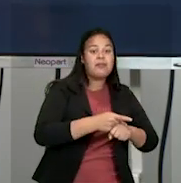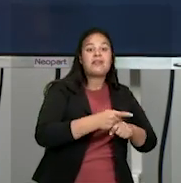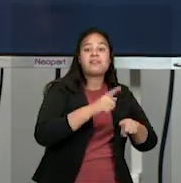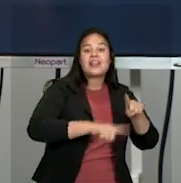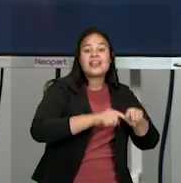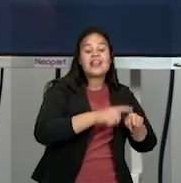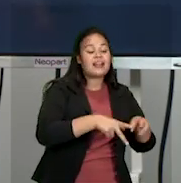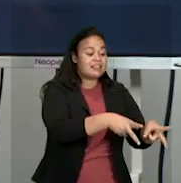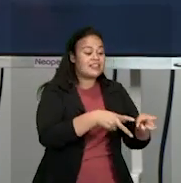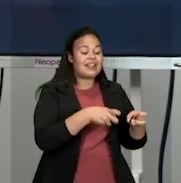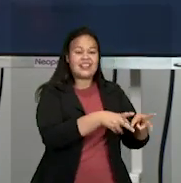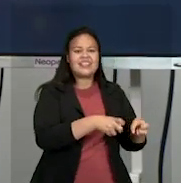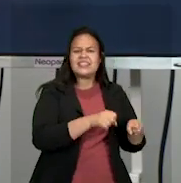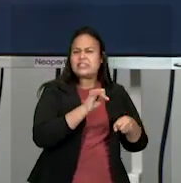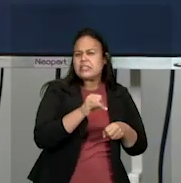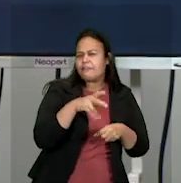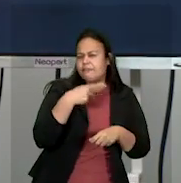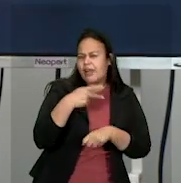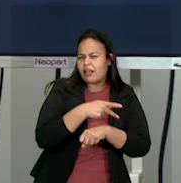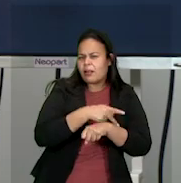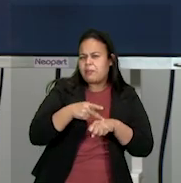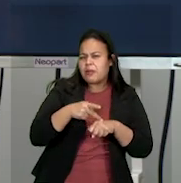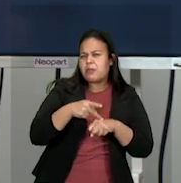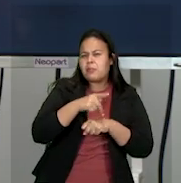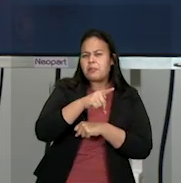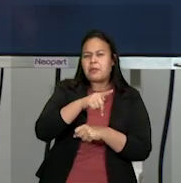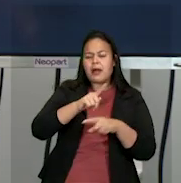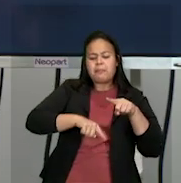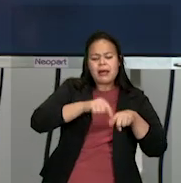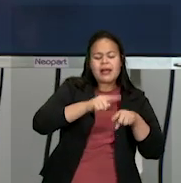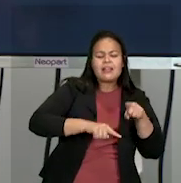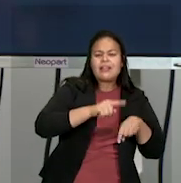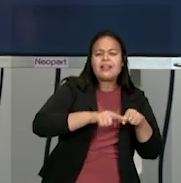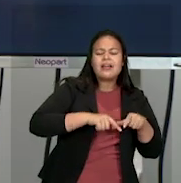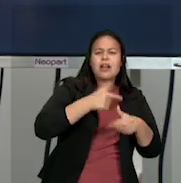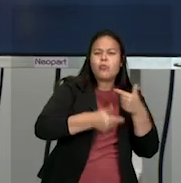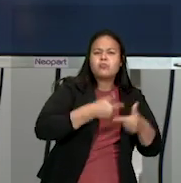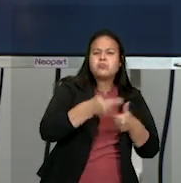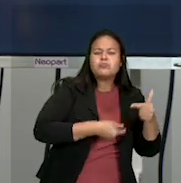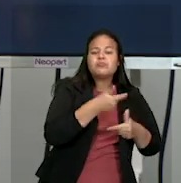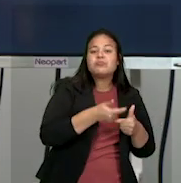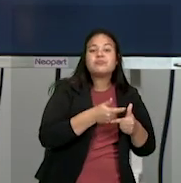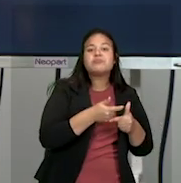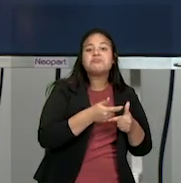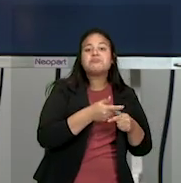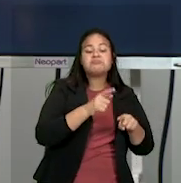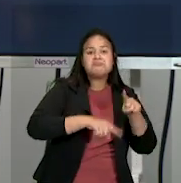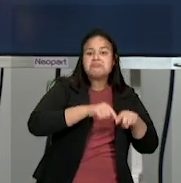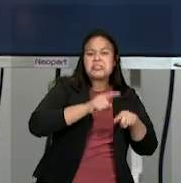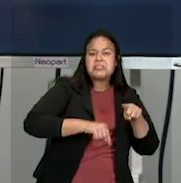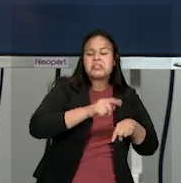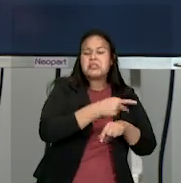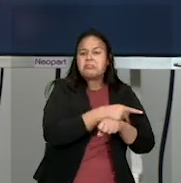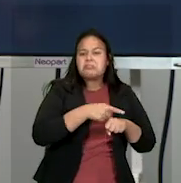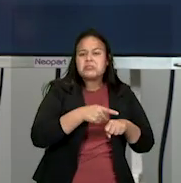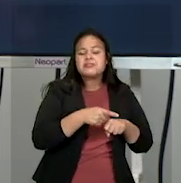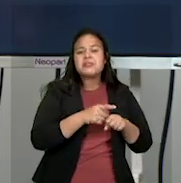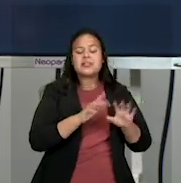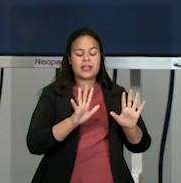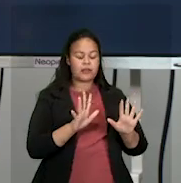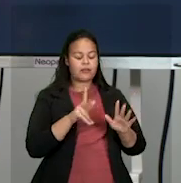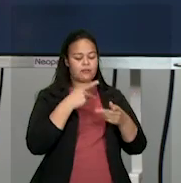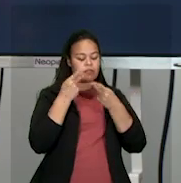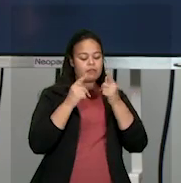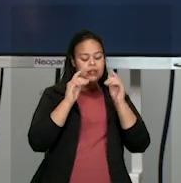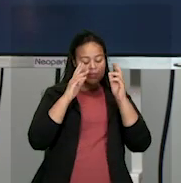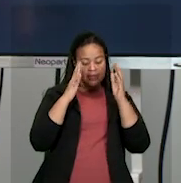Quando nós falamos matéria-prima, é o material, né? É matéria-prima, não é bem material, mas eu vou dizer assim para